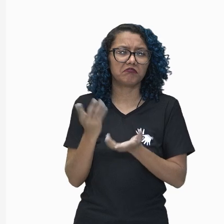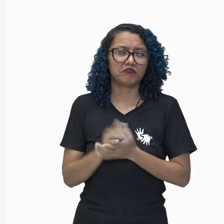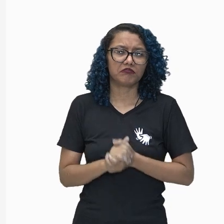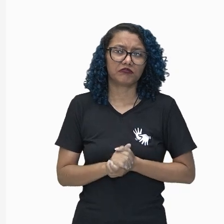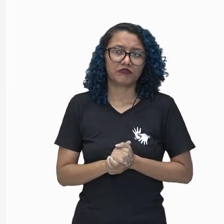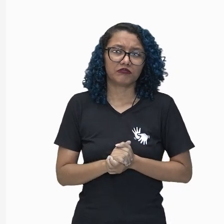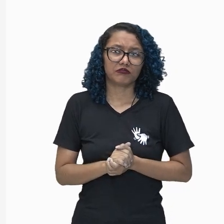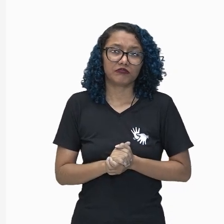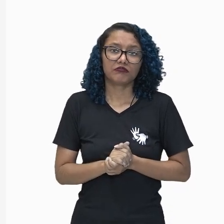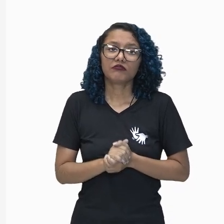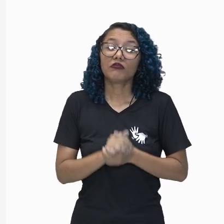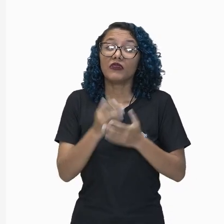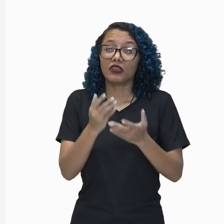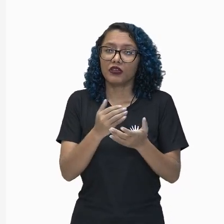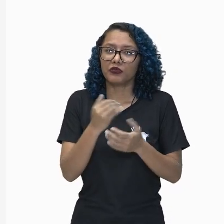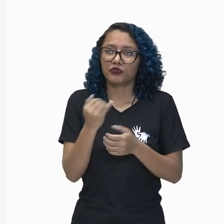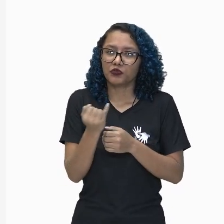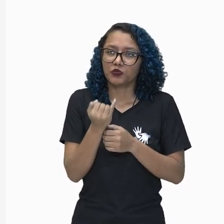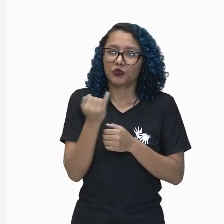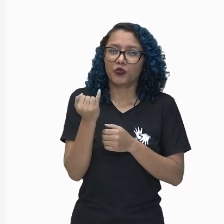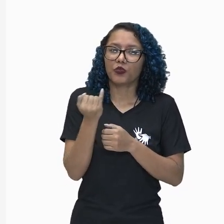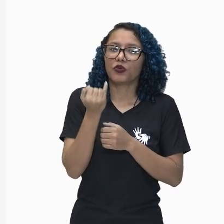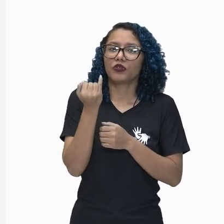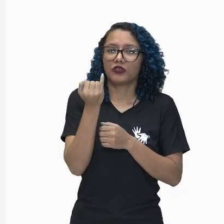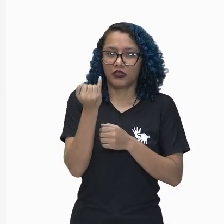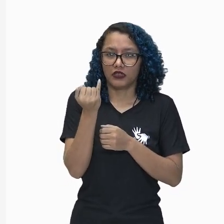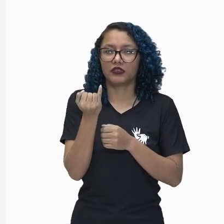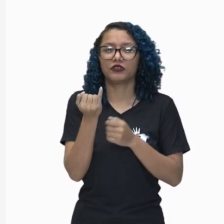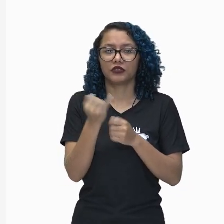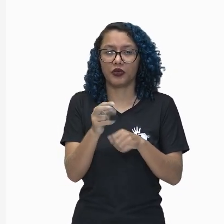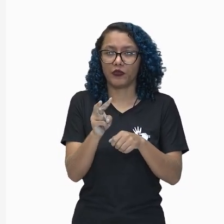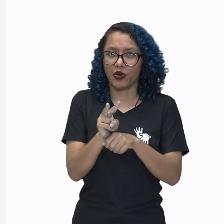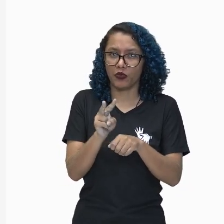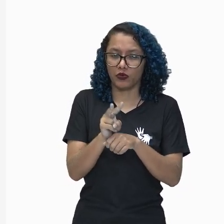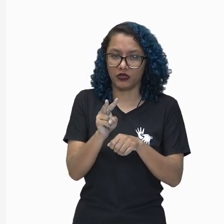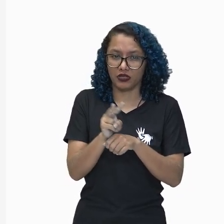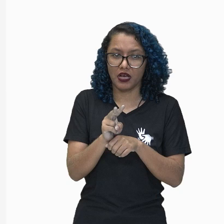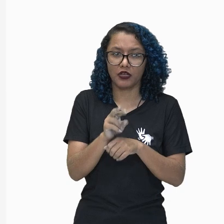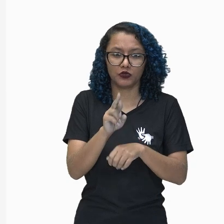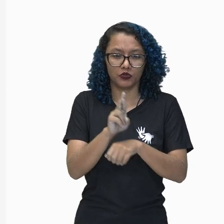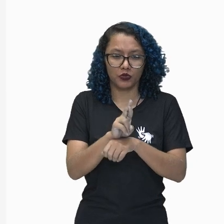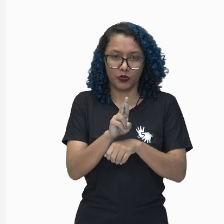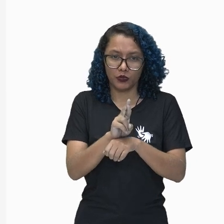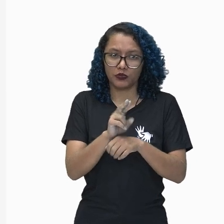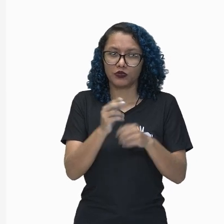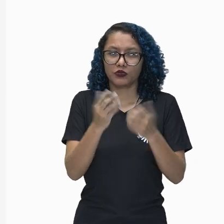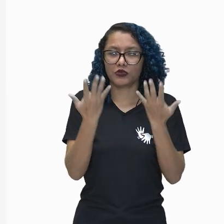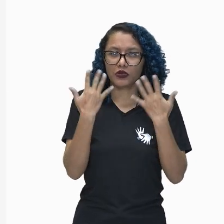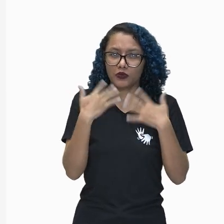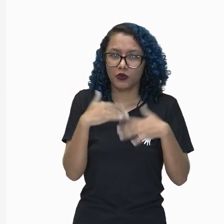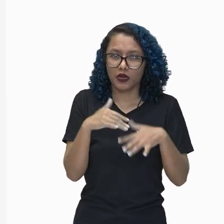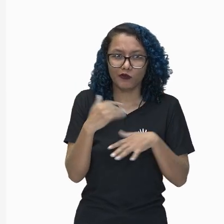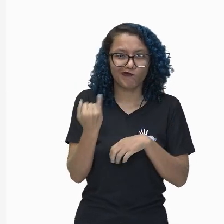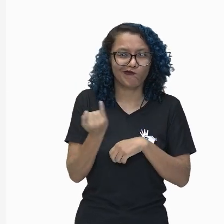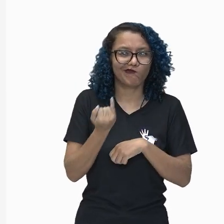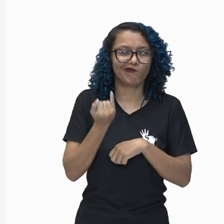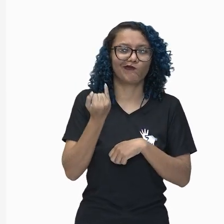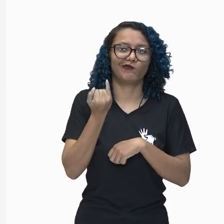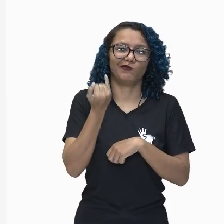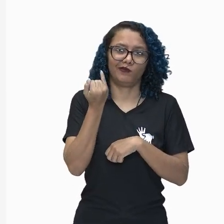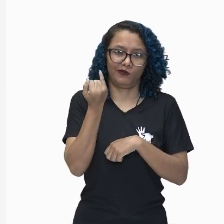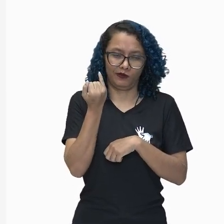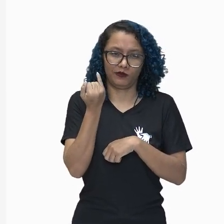é fundamental para preservar um recurso natural vital. No caso, esse texto,